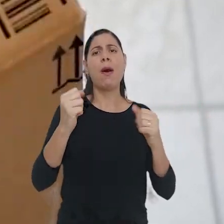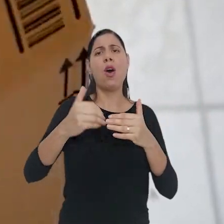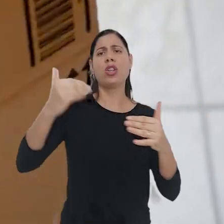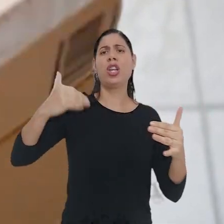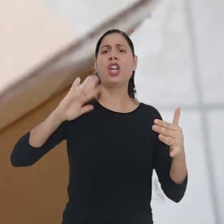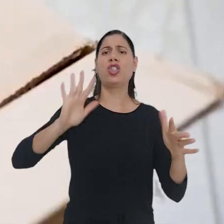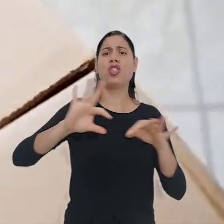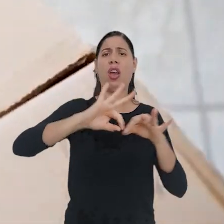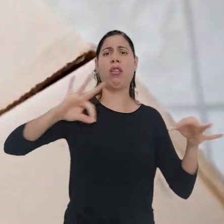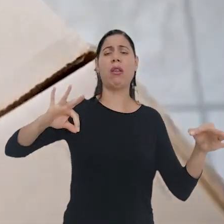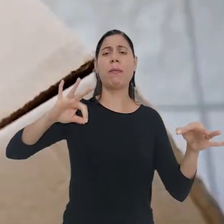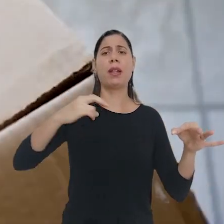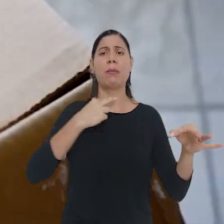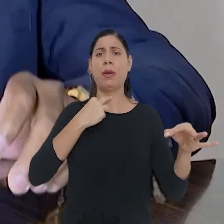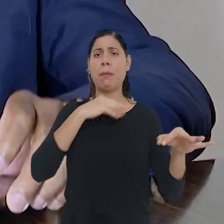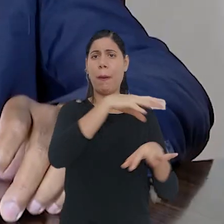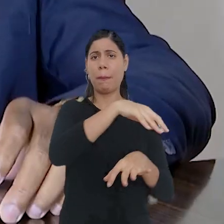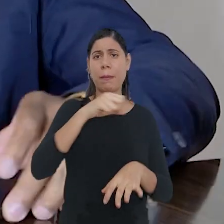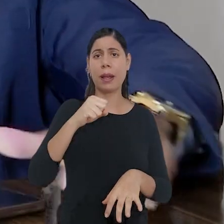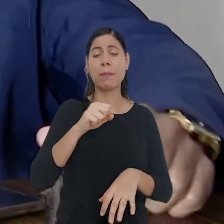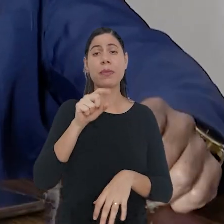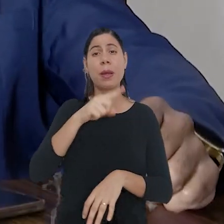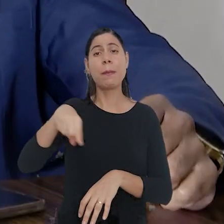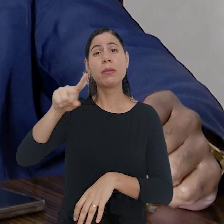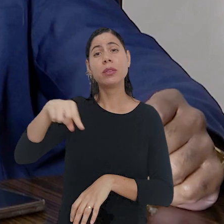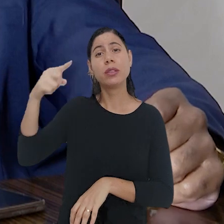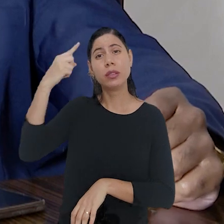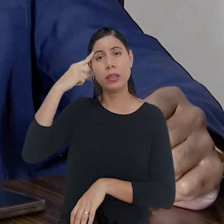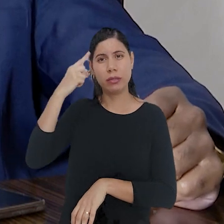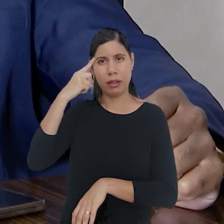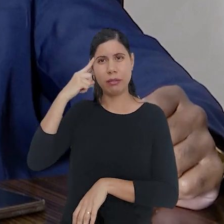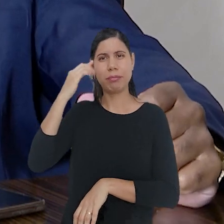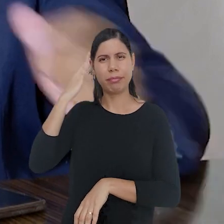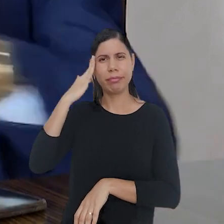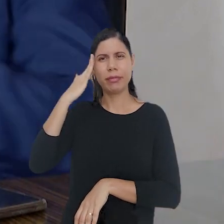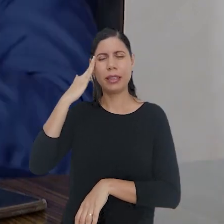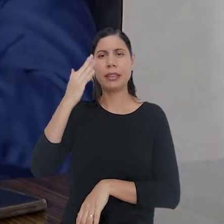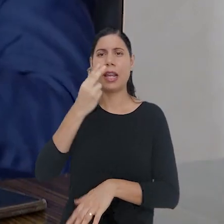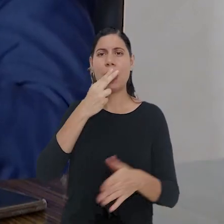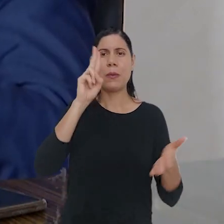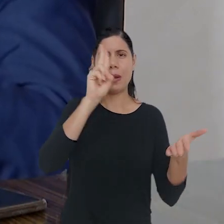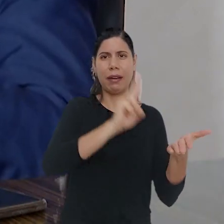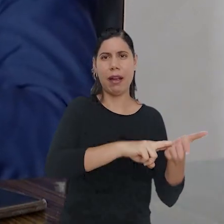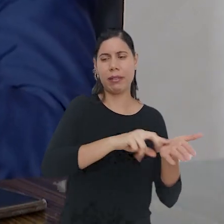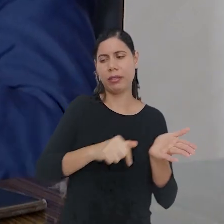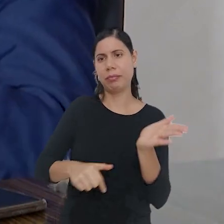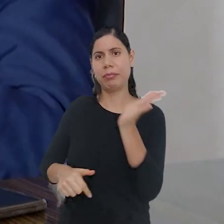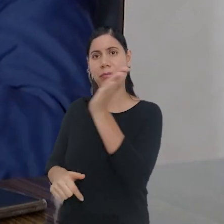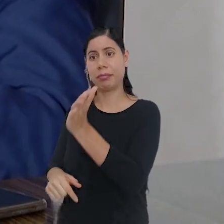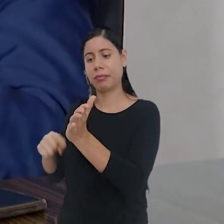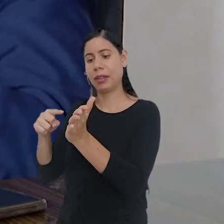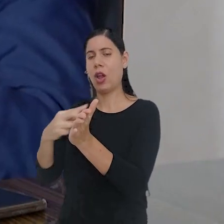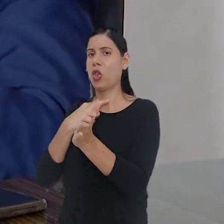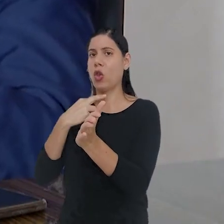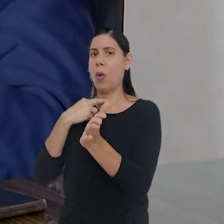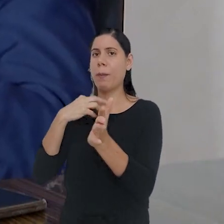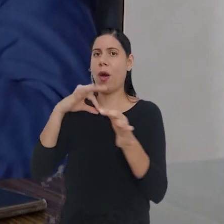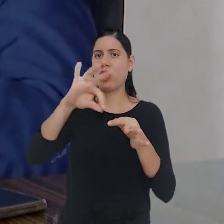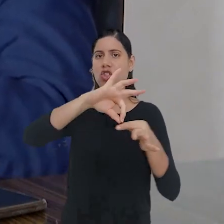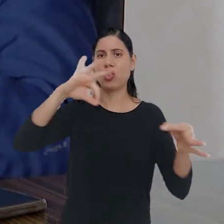sido aberta pelo destinatário. Para se ter ideia do que é a correspondência, se eu lhe mando uma carta, essa carta é